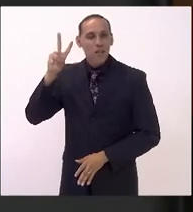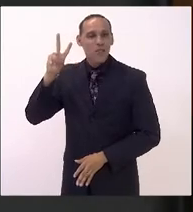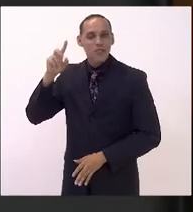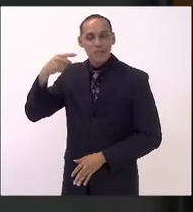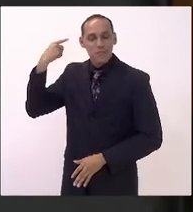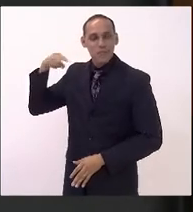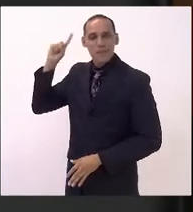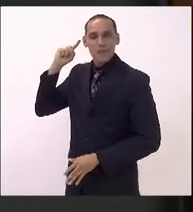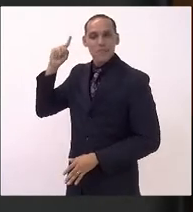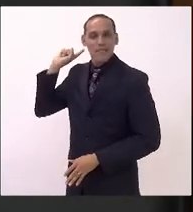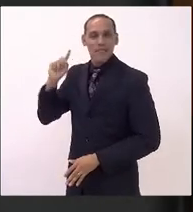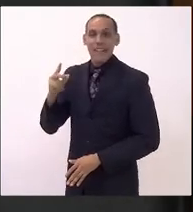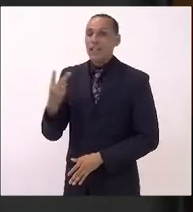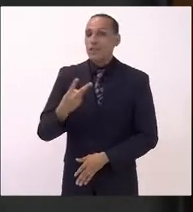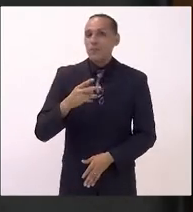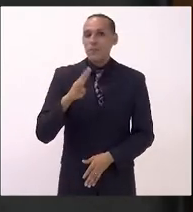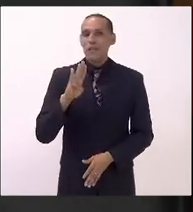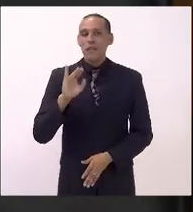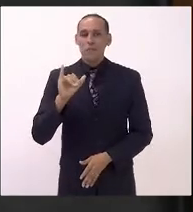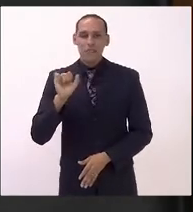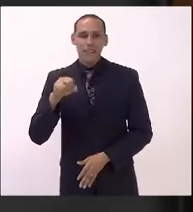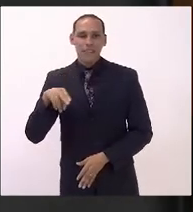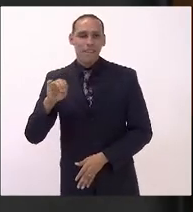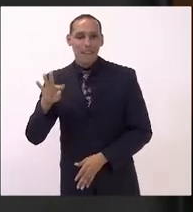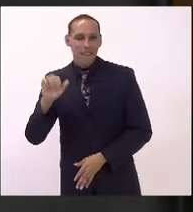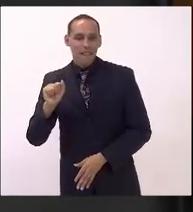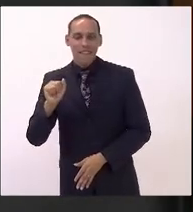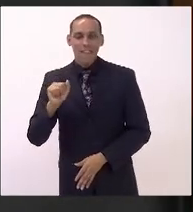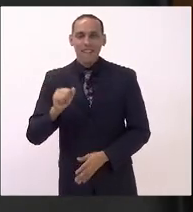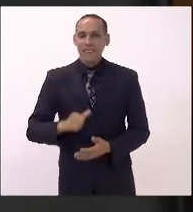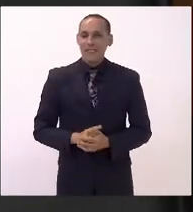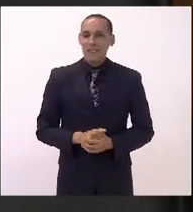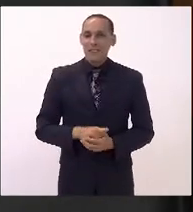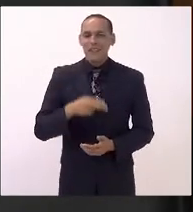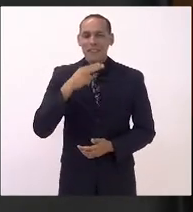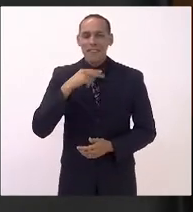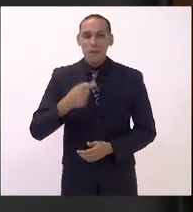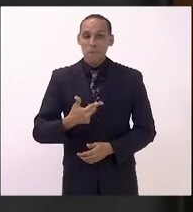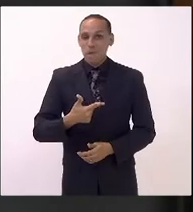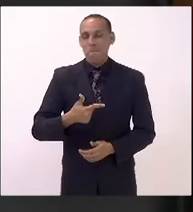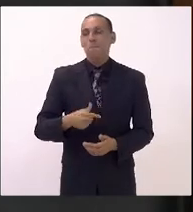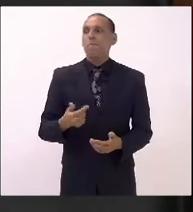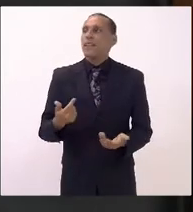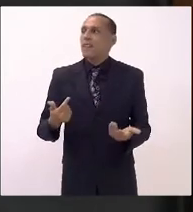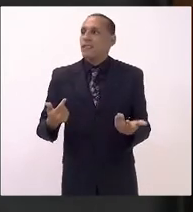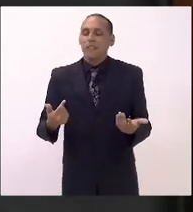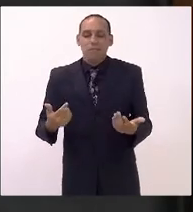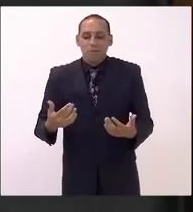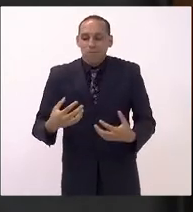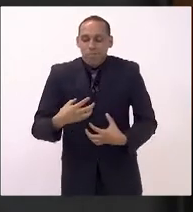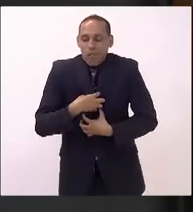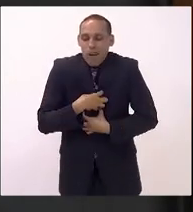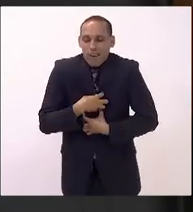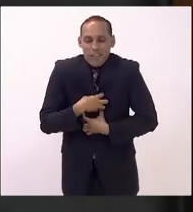bisneta. Né? Não sei, isso parece que me tocou muito.